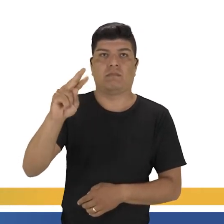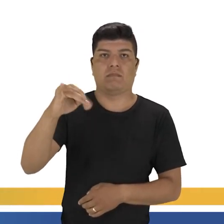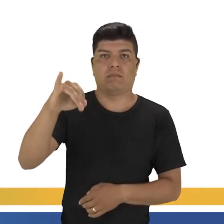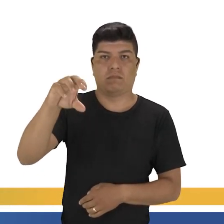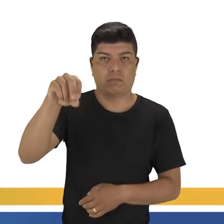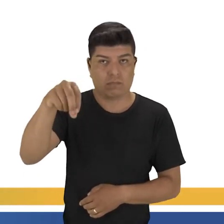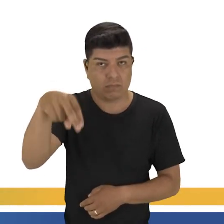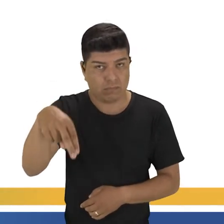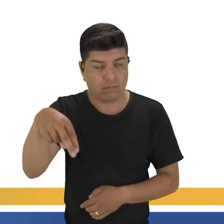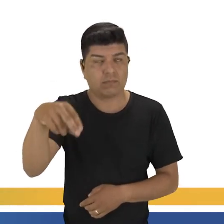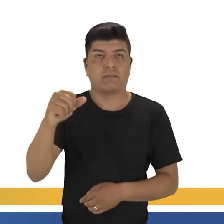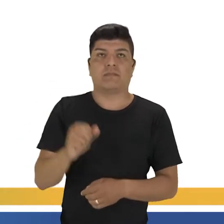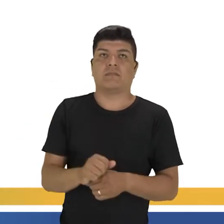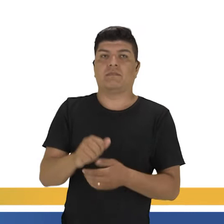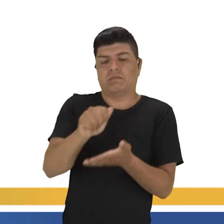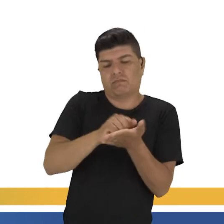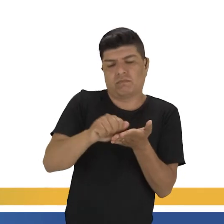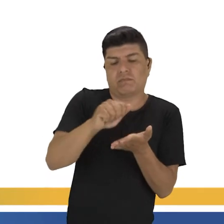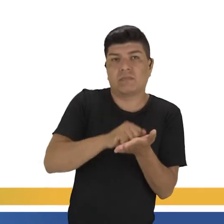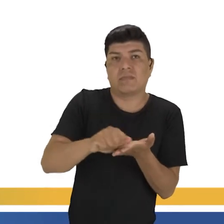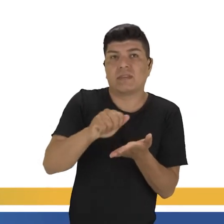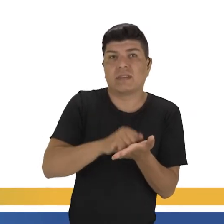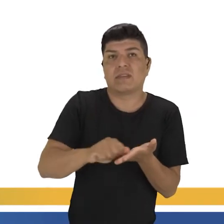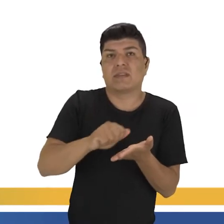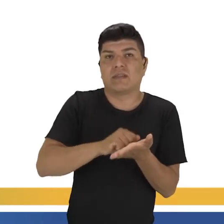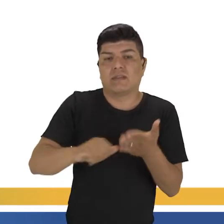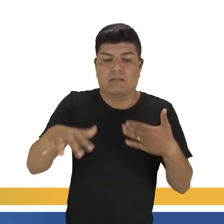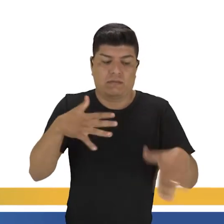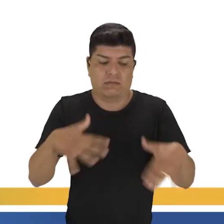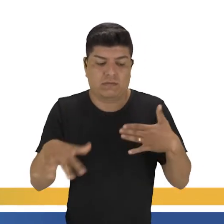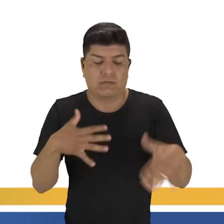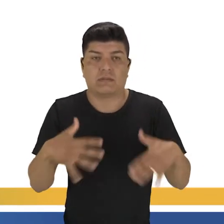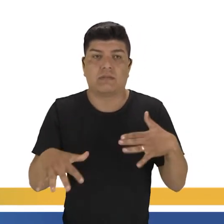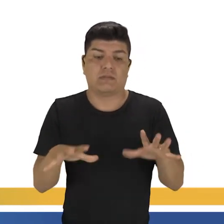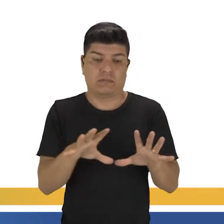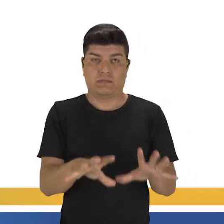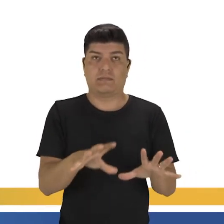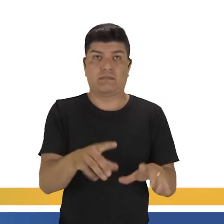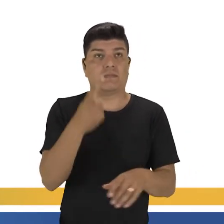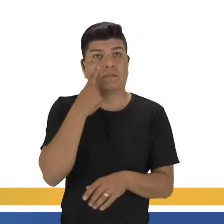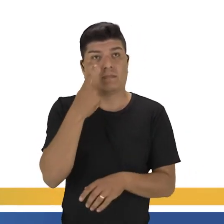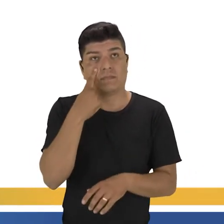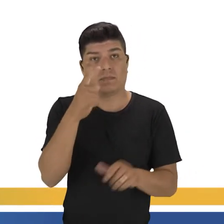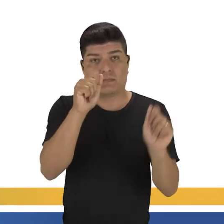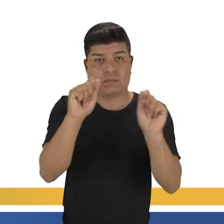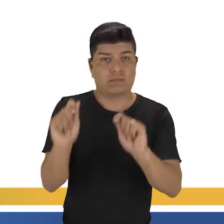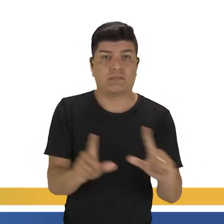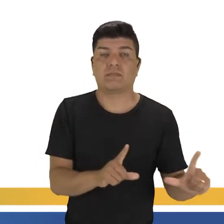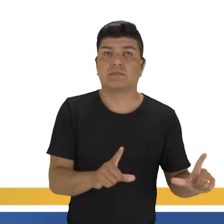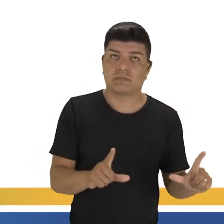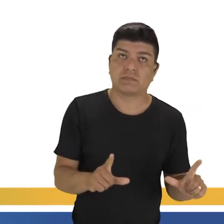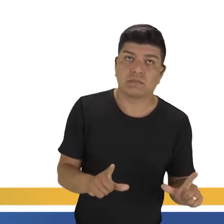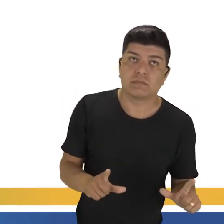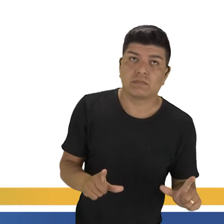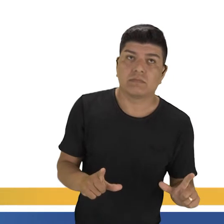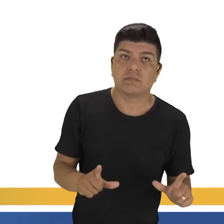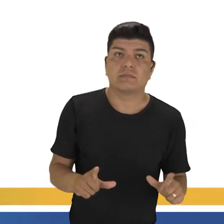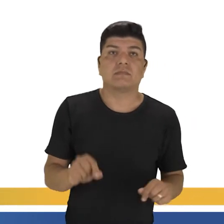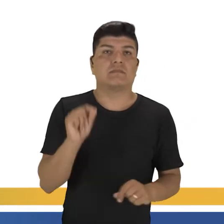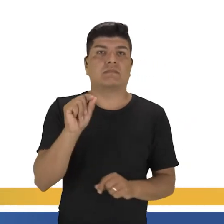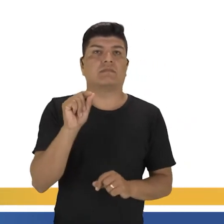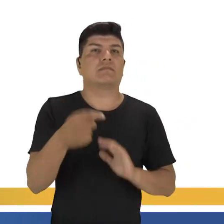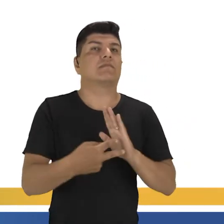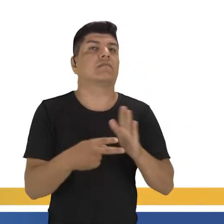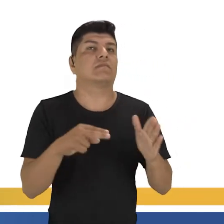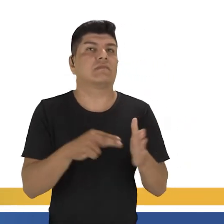notação escrita, sobre a linguagem da escrita do movimento? É isso aqui que vocês estão vendo na imagem. O Labo Annotation nada mais